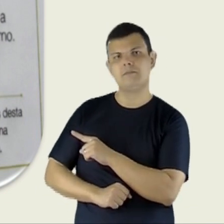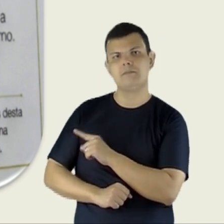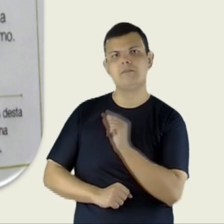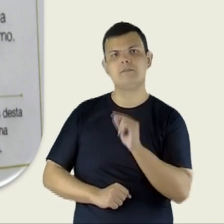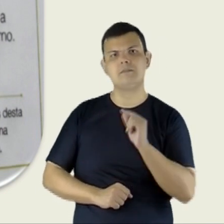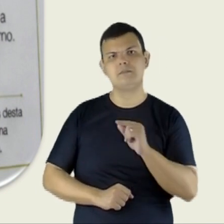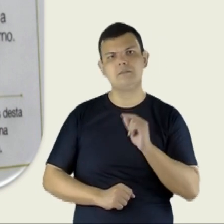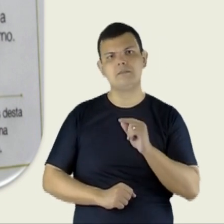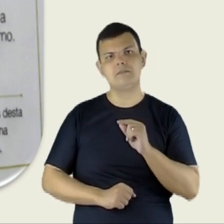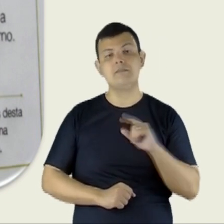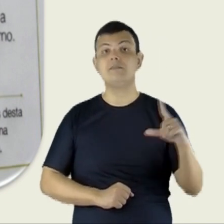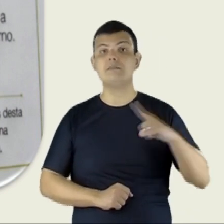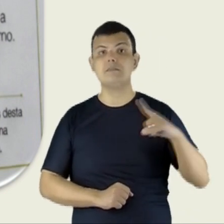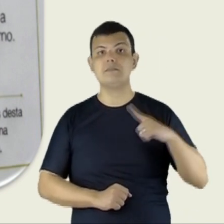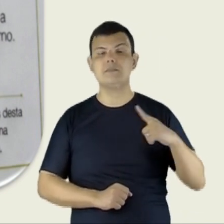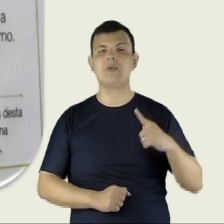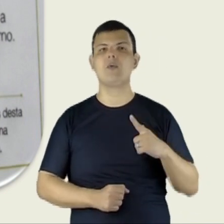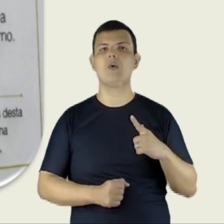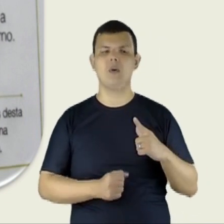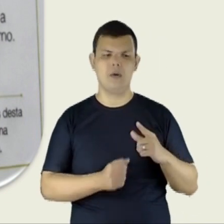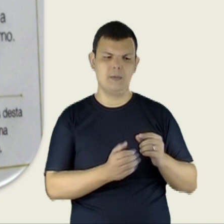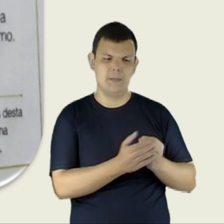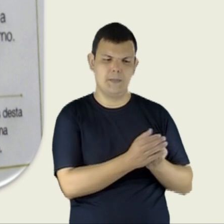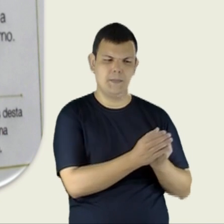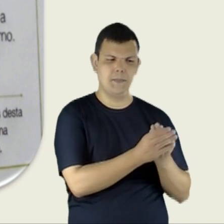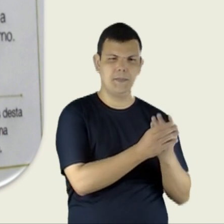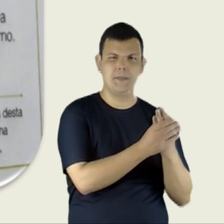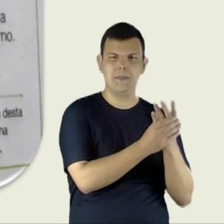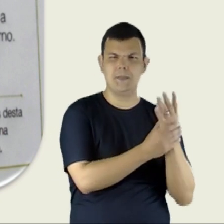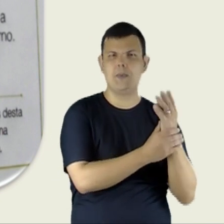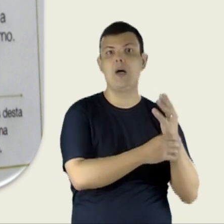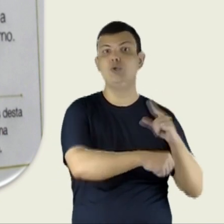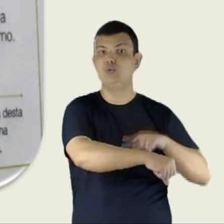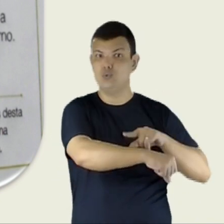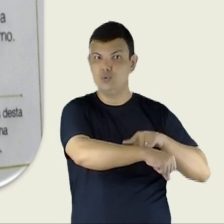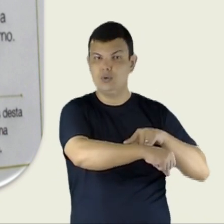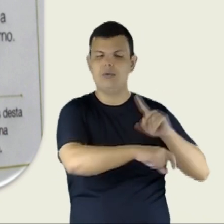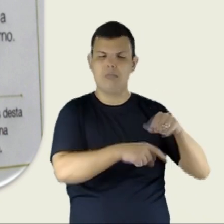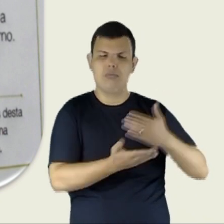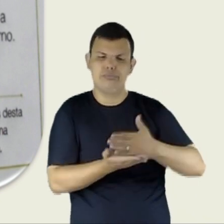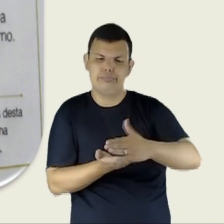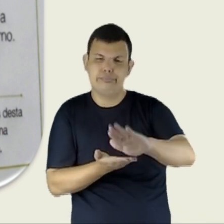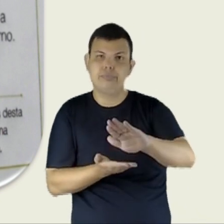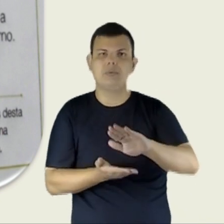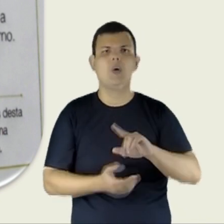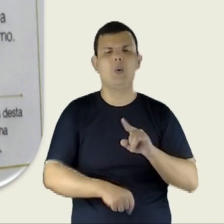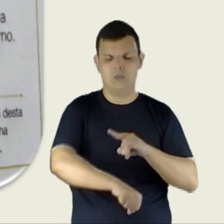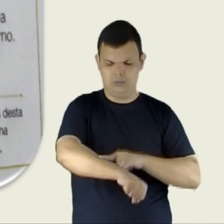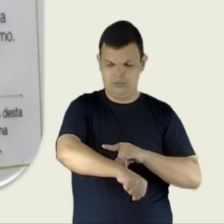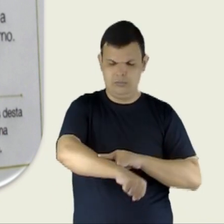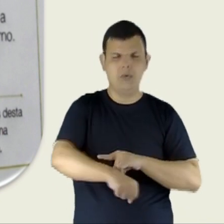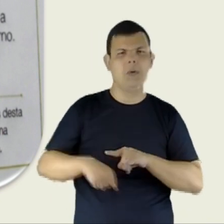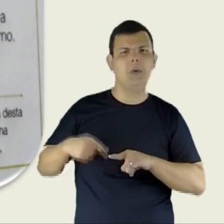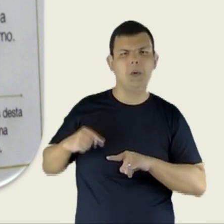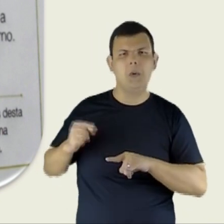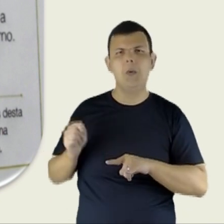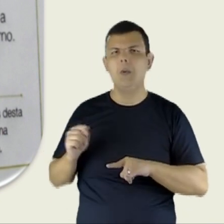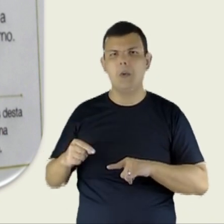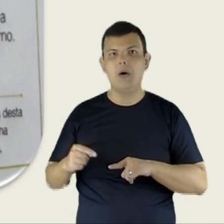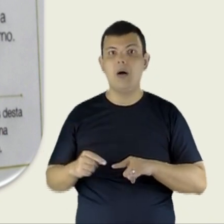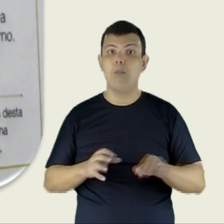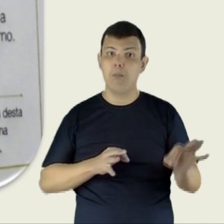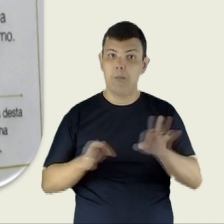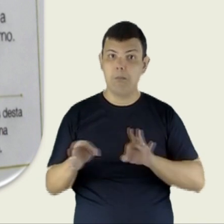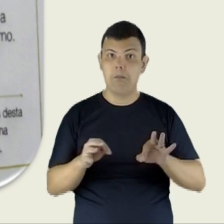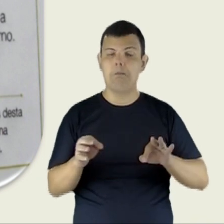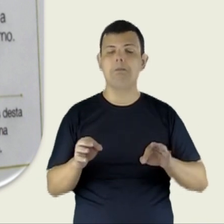falar agora sobre a formação e a eliminação da urina. A urina, gente, vai ser formada a partir desse